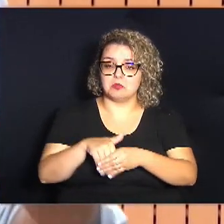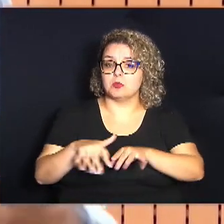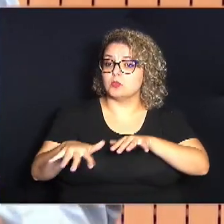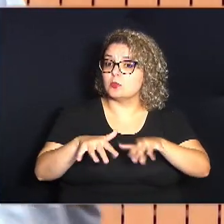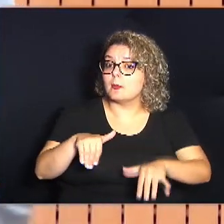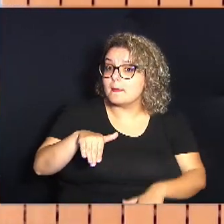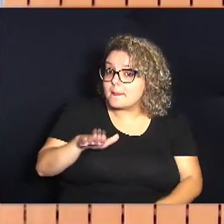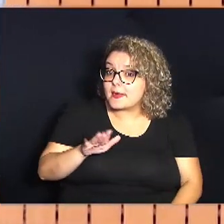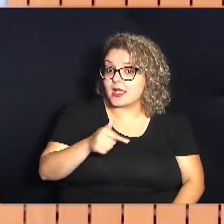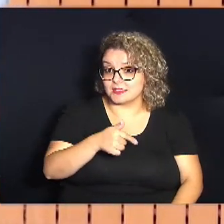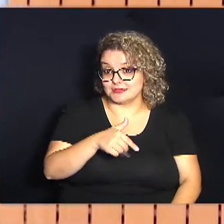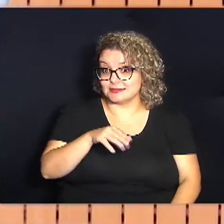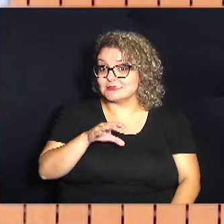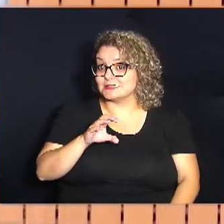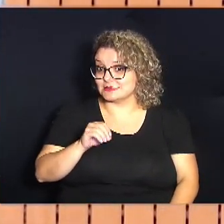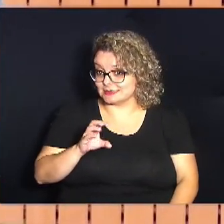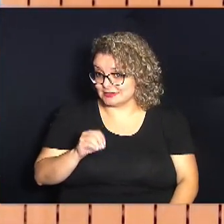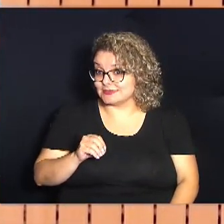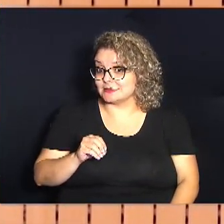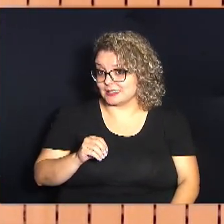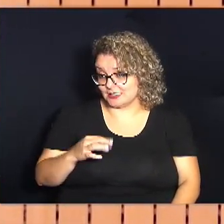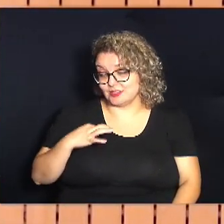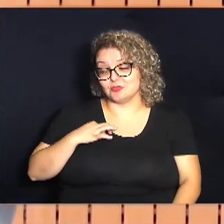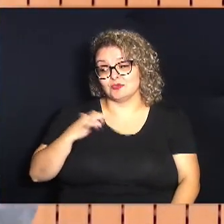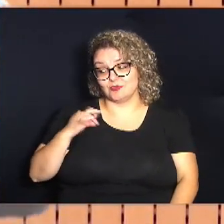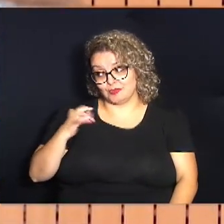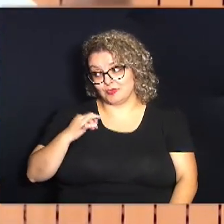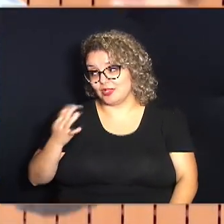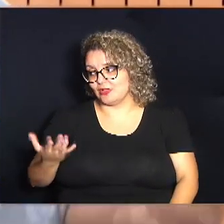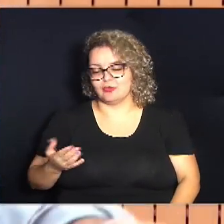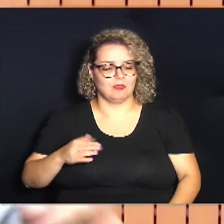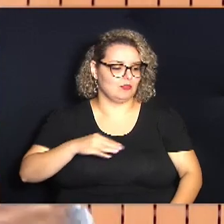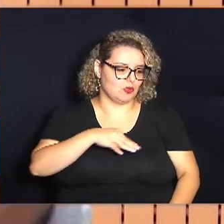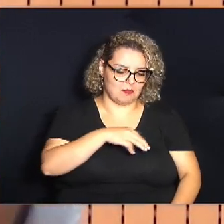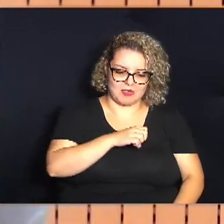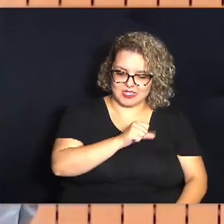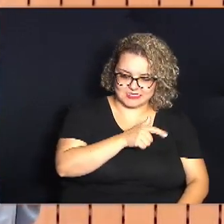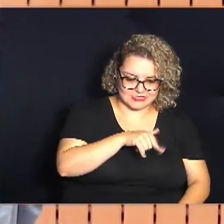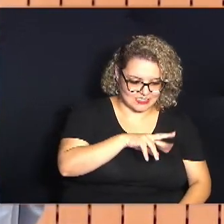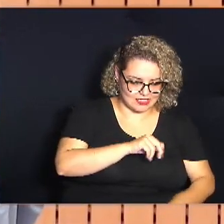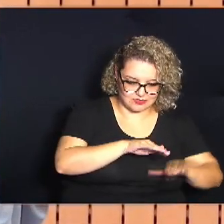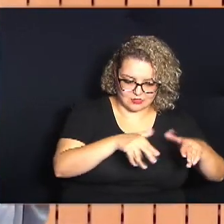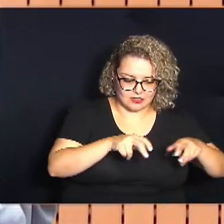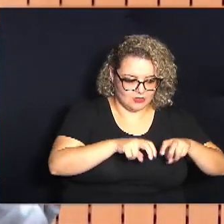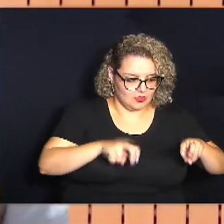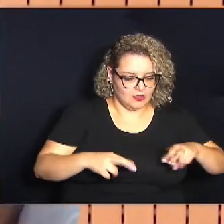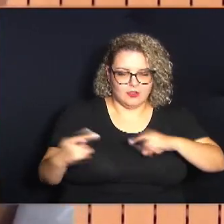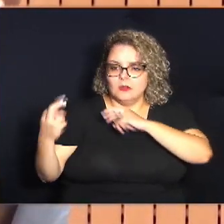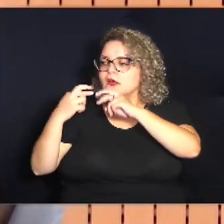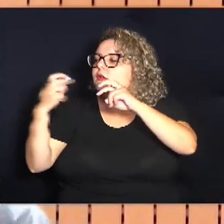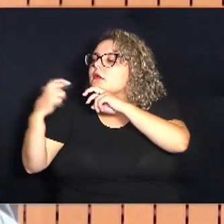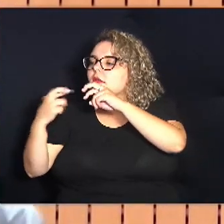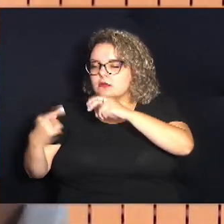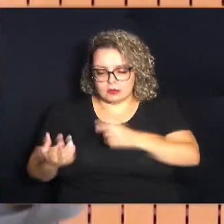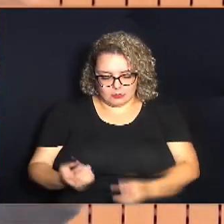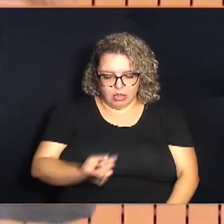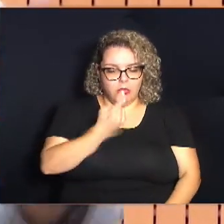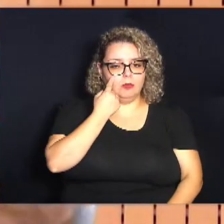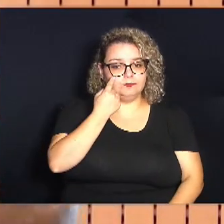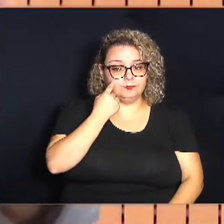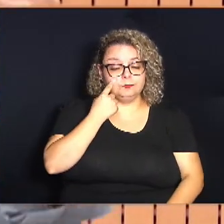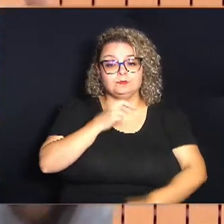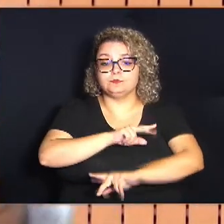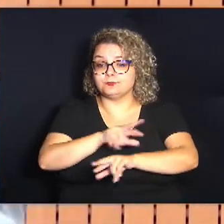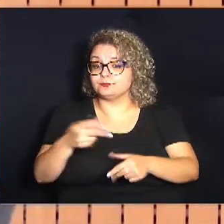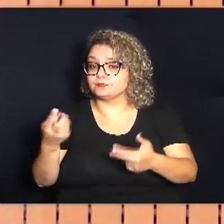de 700 voluntários, seja como mesários, fiscais. Então, olha quanta gente